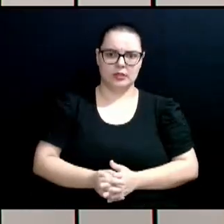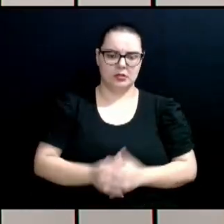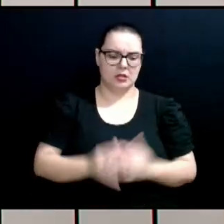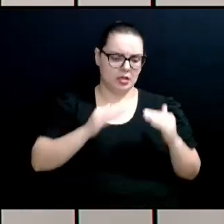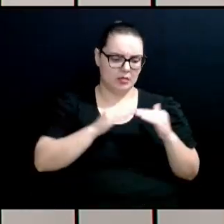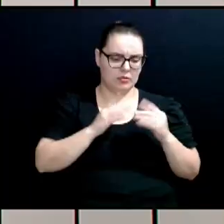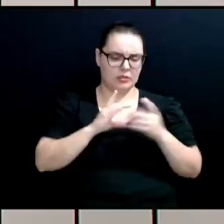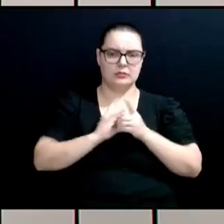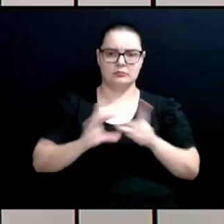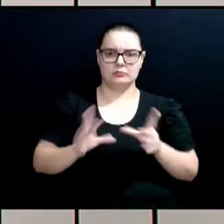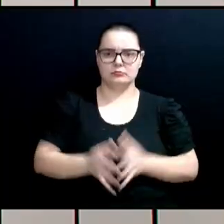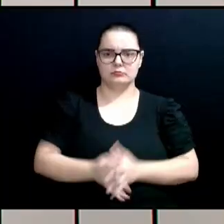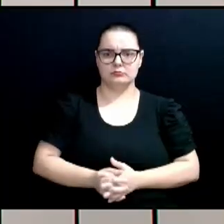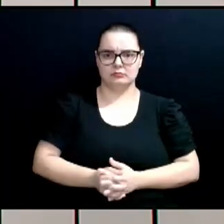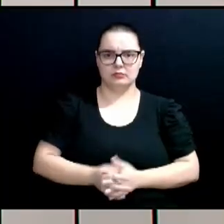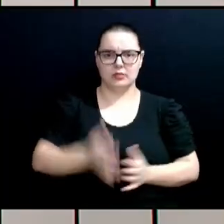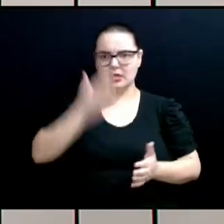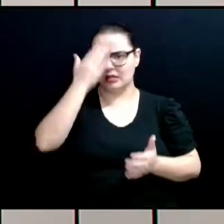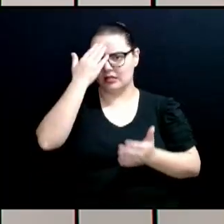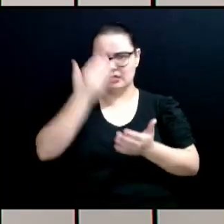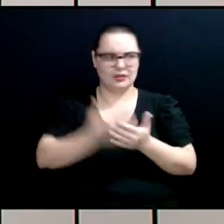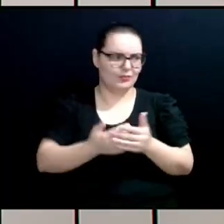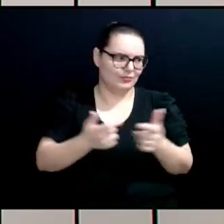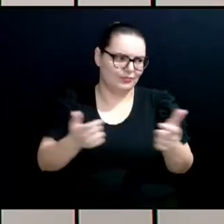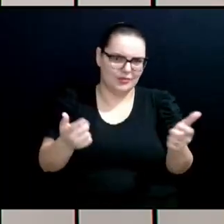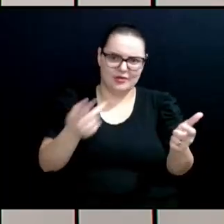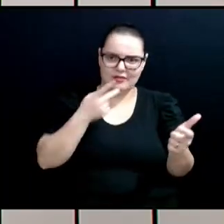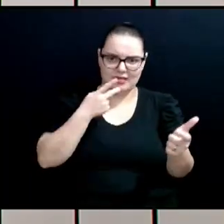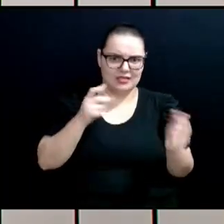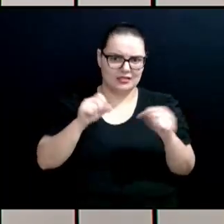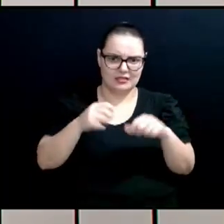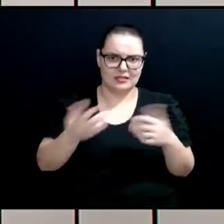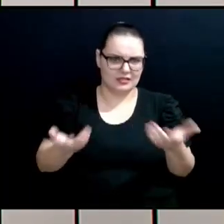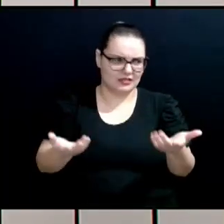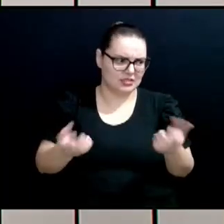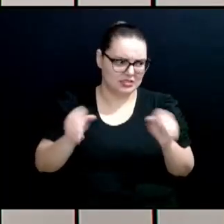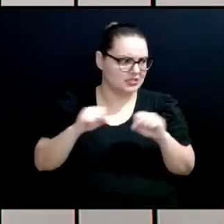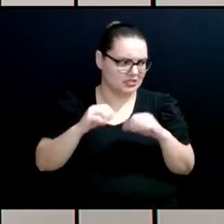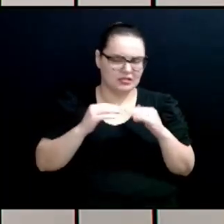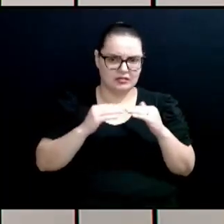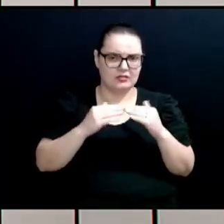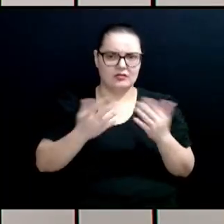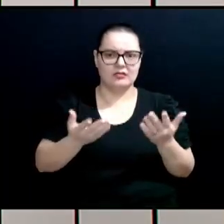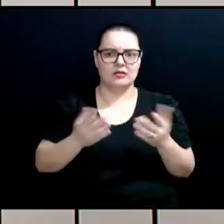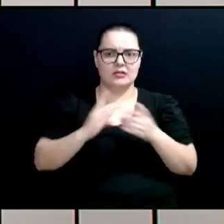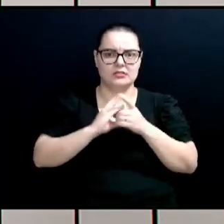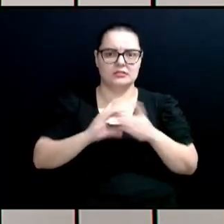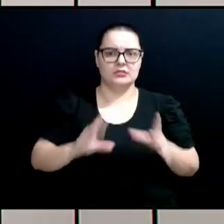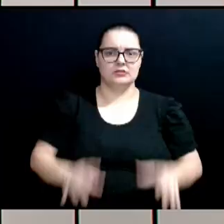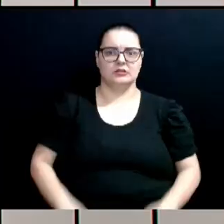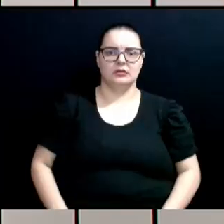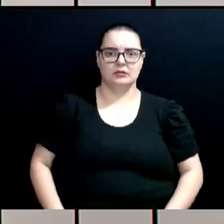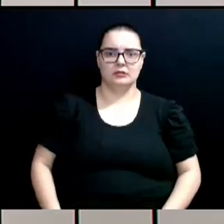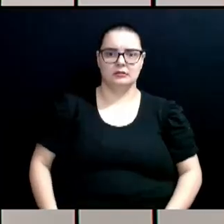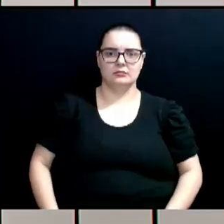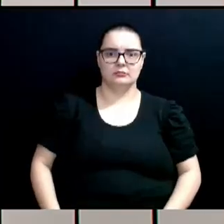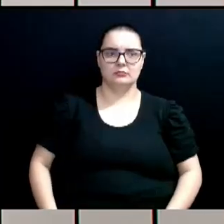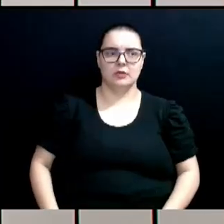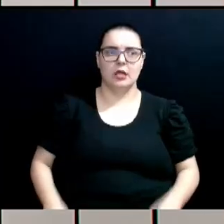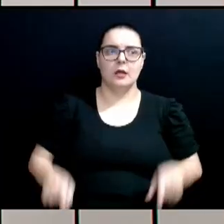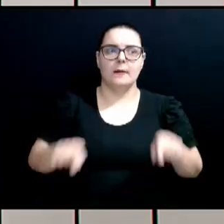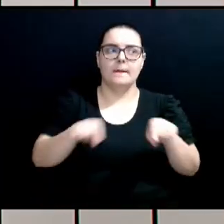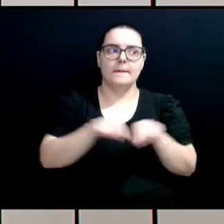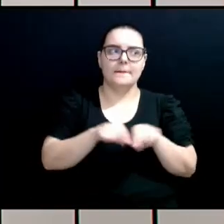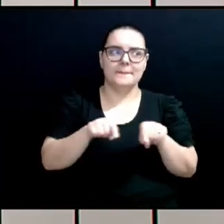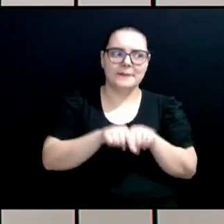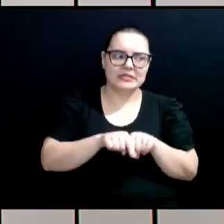eu acredito que a grande maioria vai falar que sim, que é a favor da democracia. Ao mesmo tempo, se a